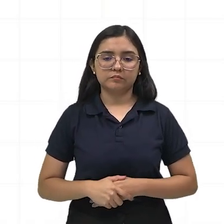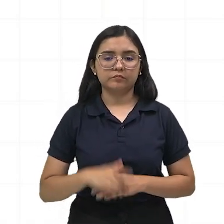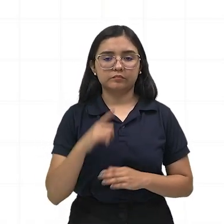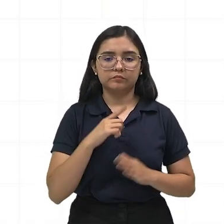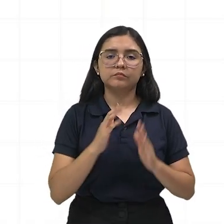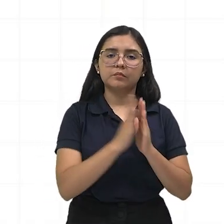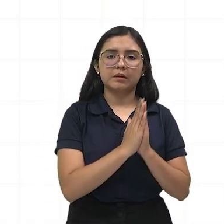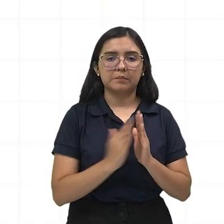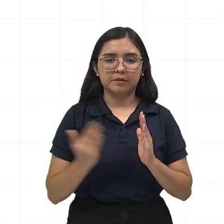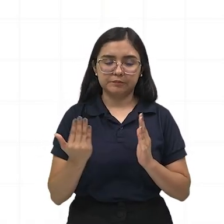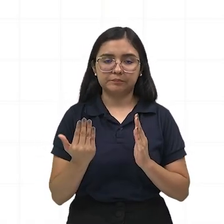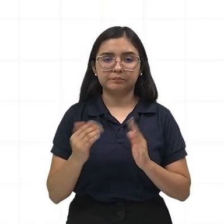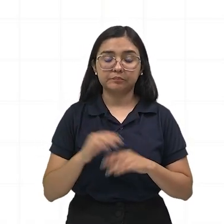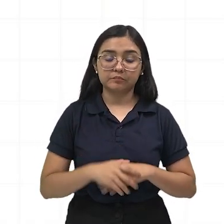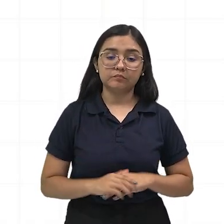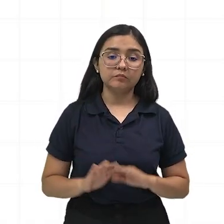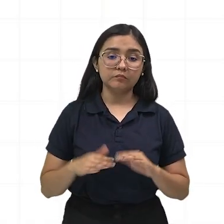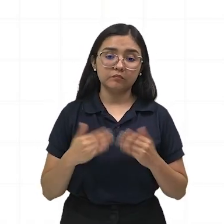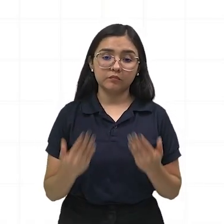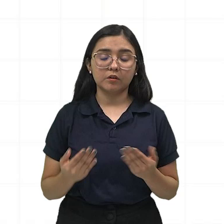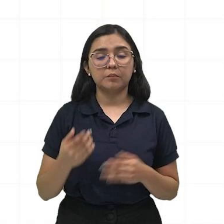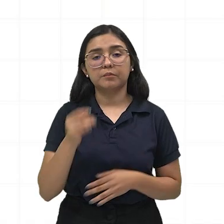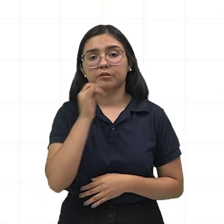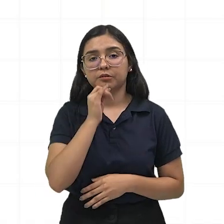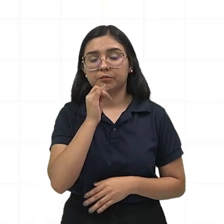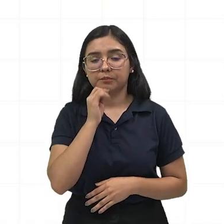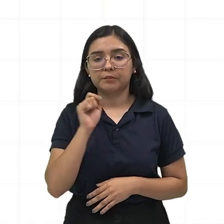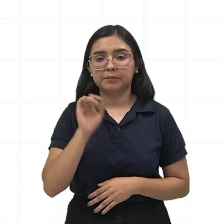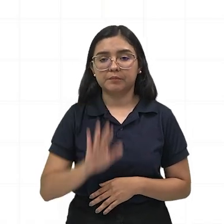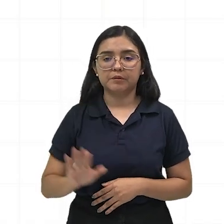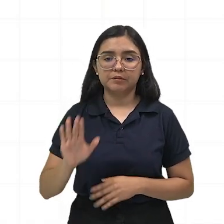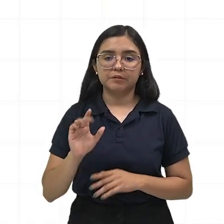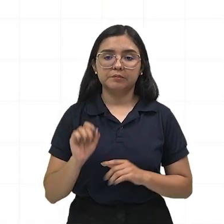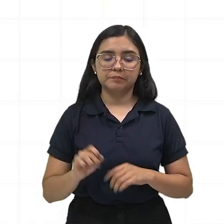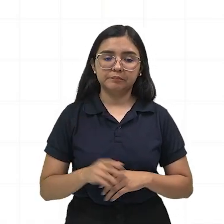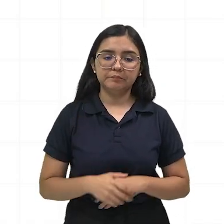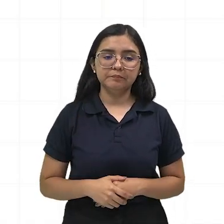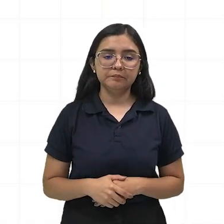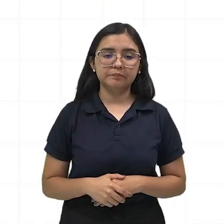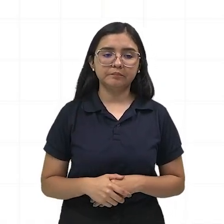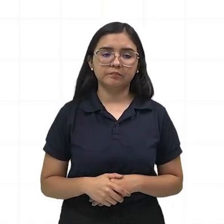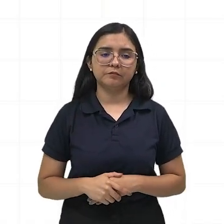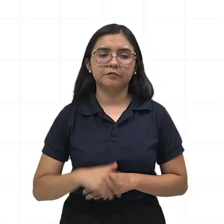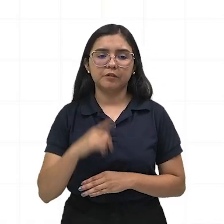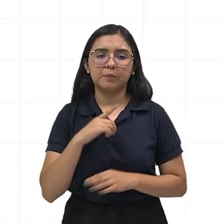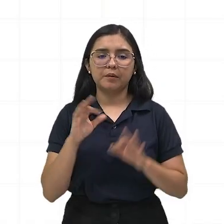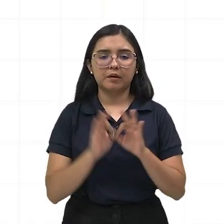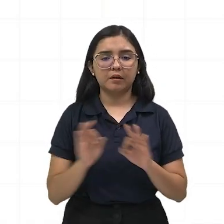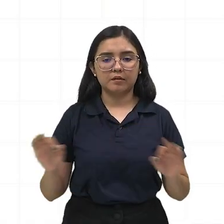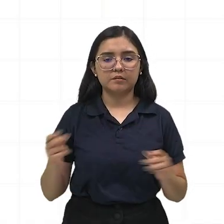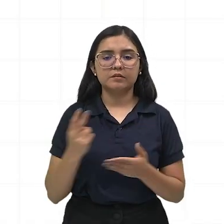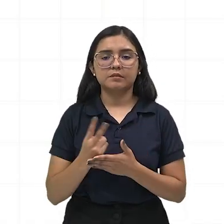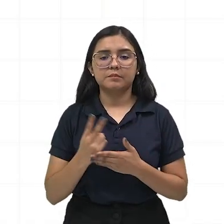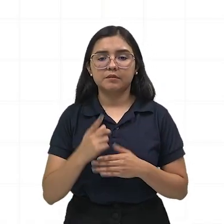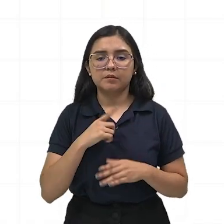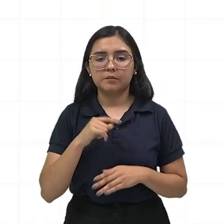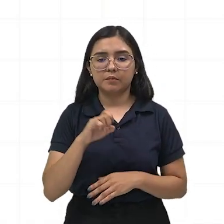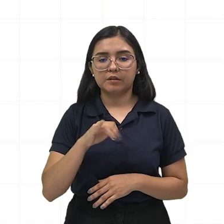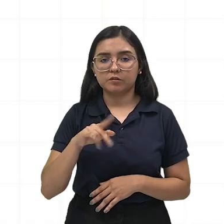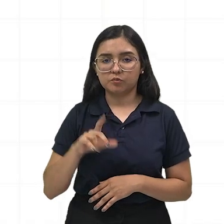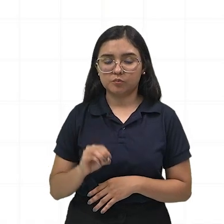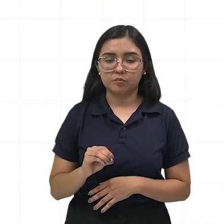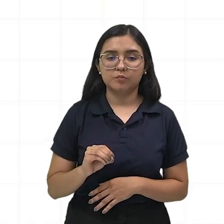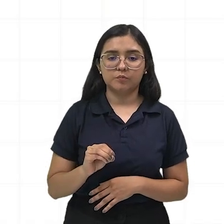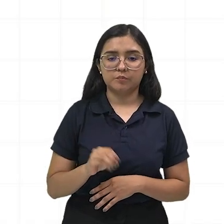do espelho. Então, uma imagem em relação a uma reta. Então, temos sempre um eixo, né,